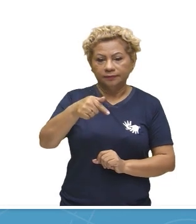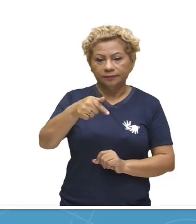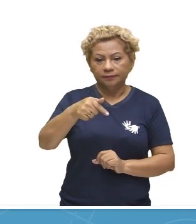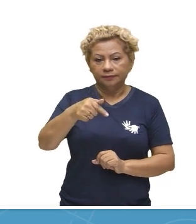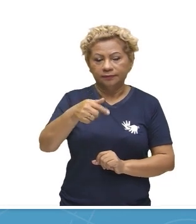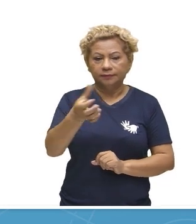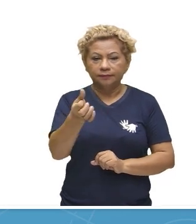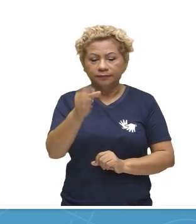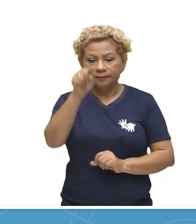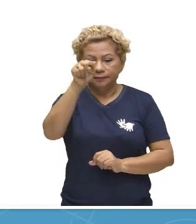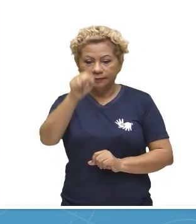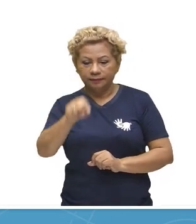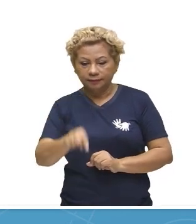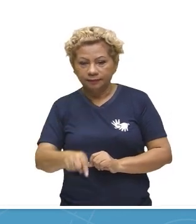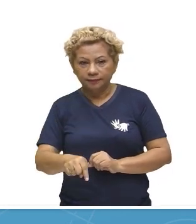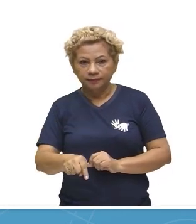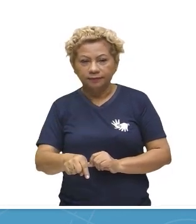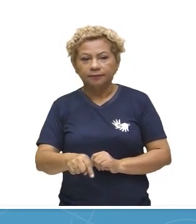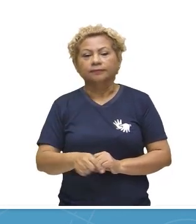que é 24.